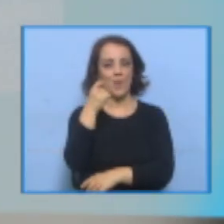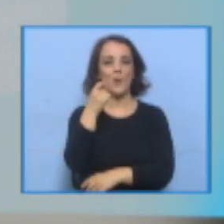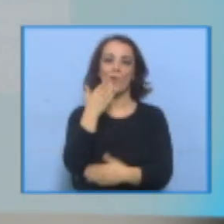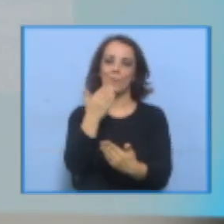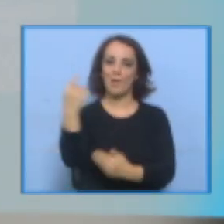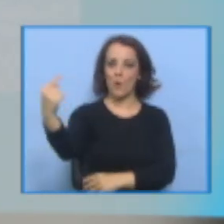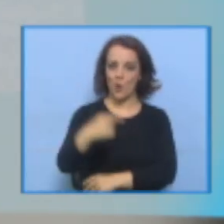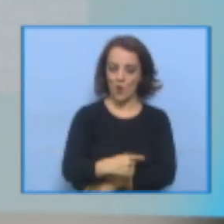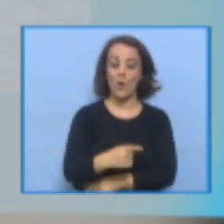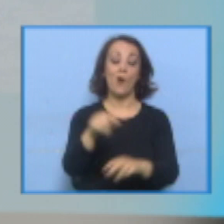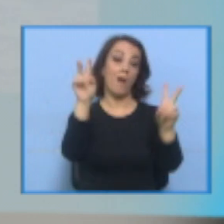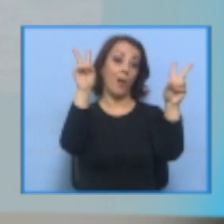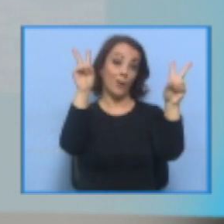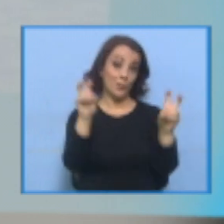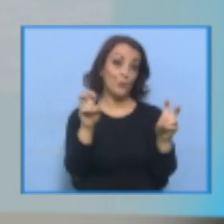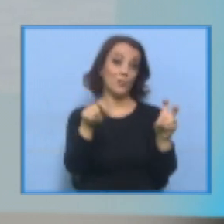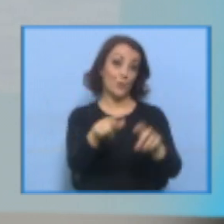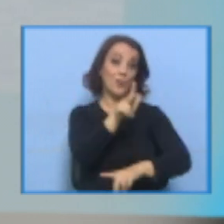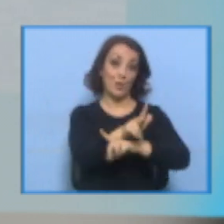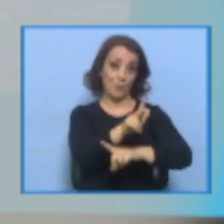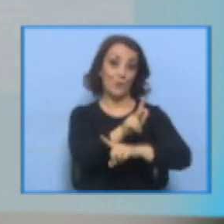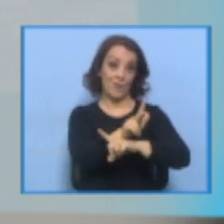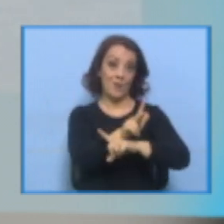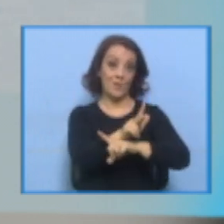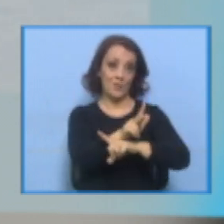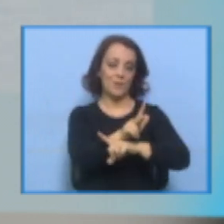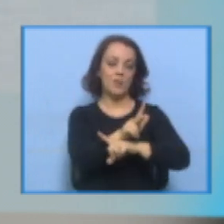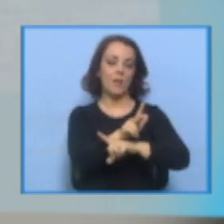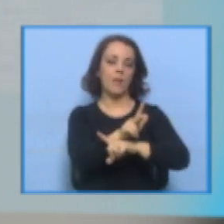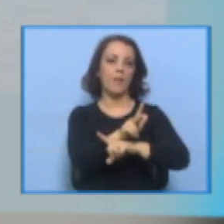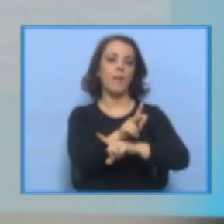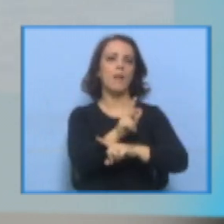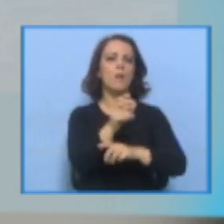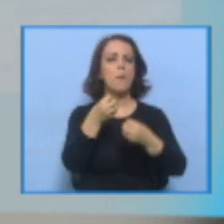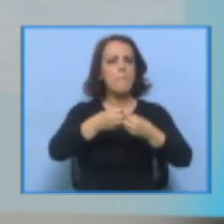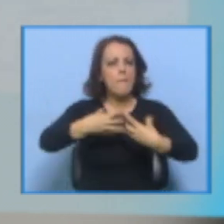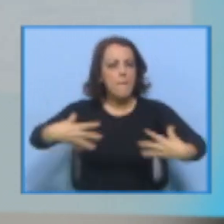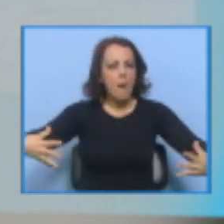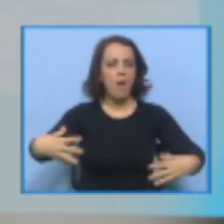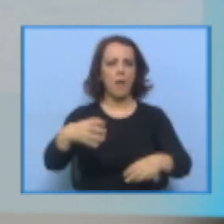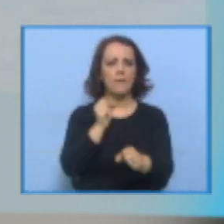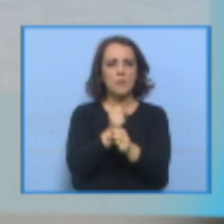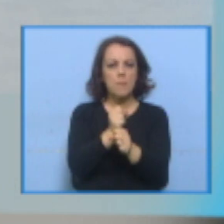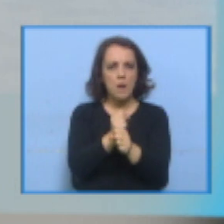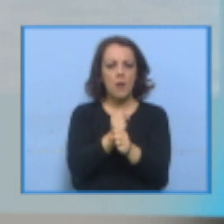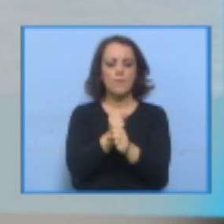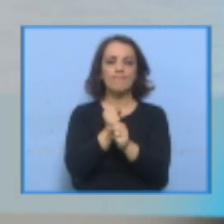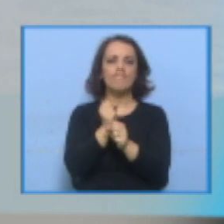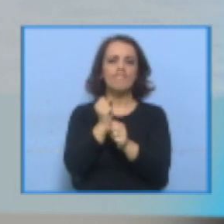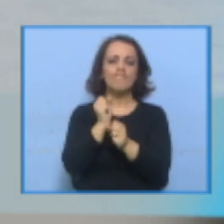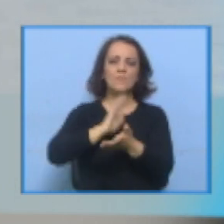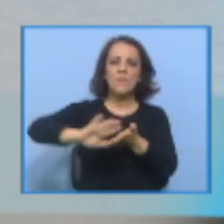começamos precisamente pelo assunto desta reportagem que apresentamos, o crescente trabalho dependente de